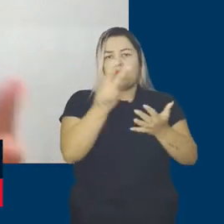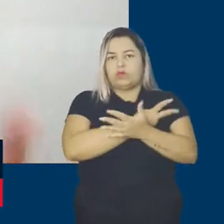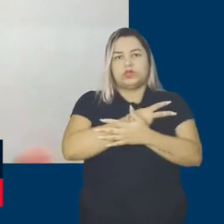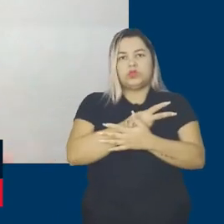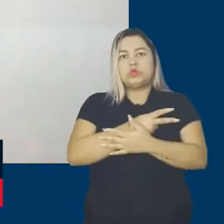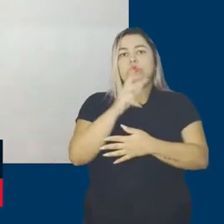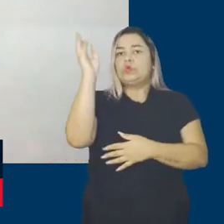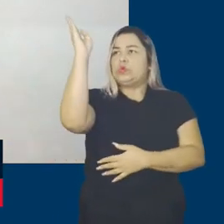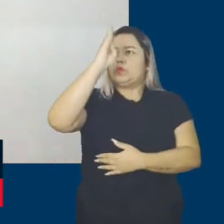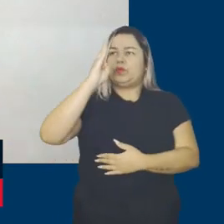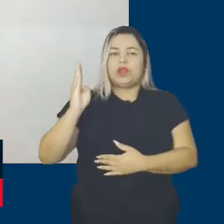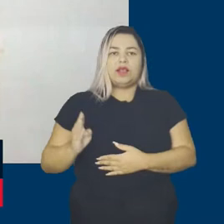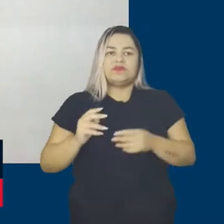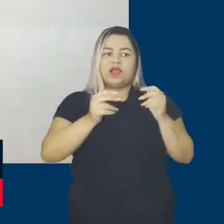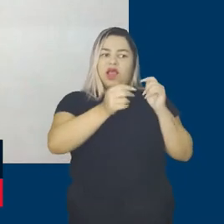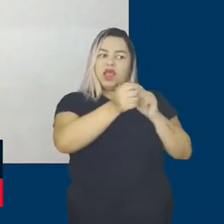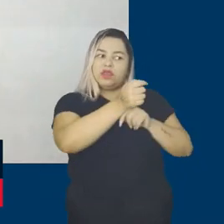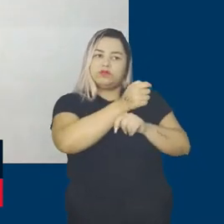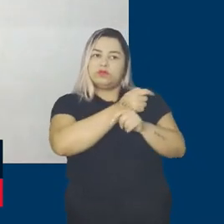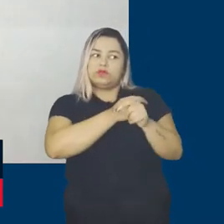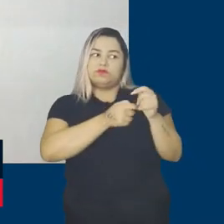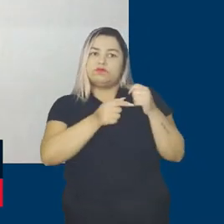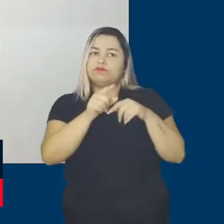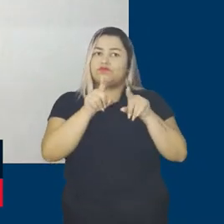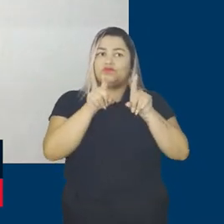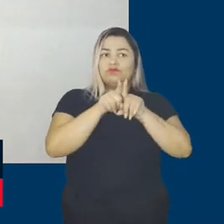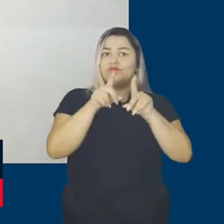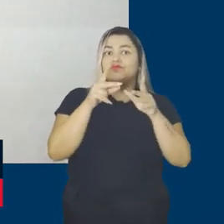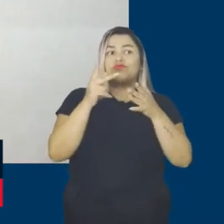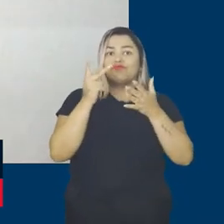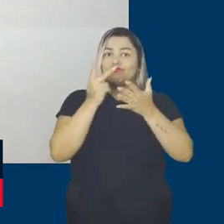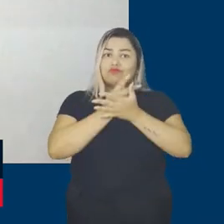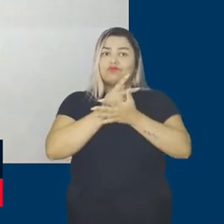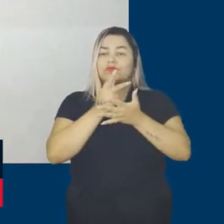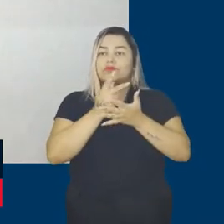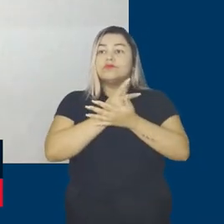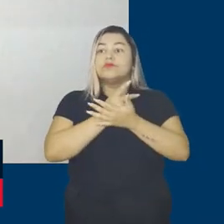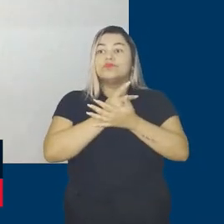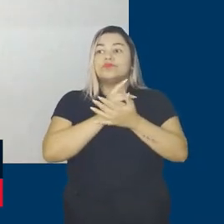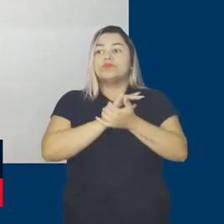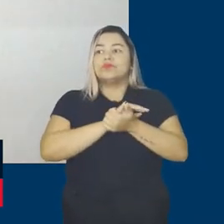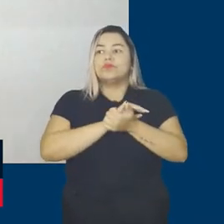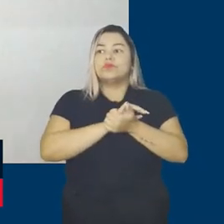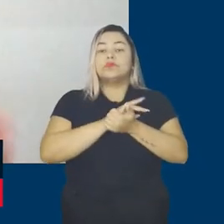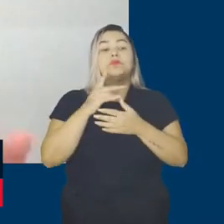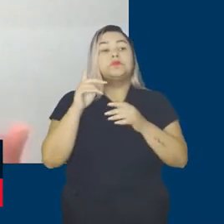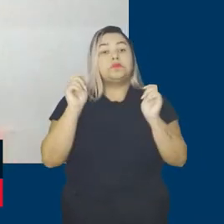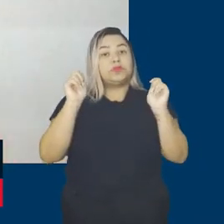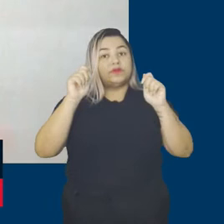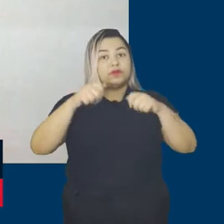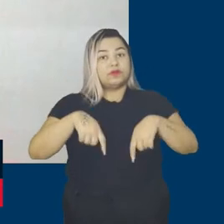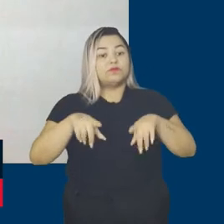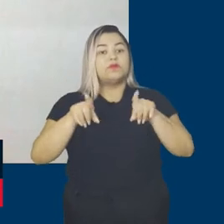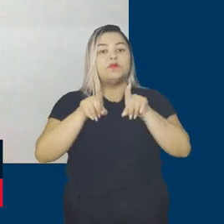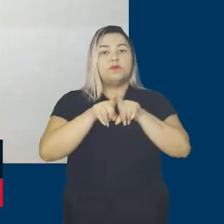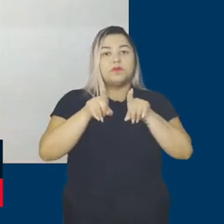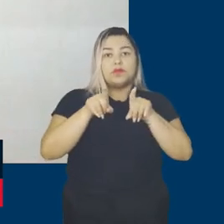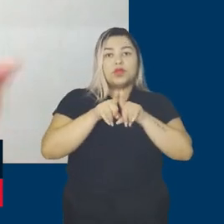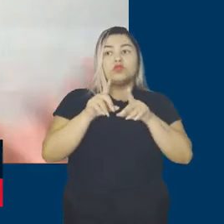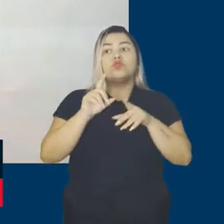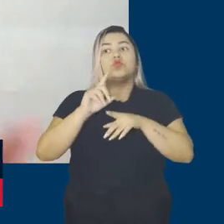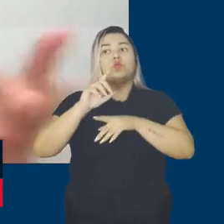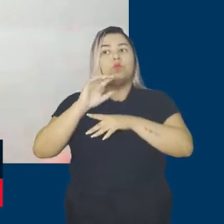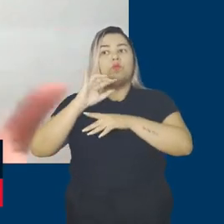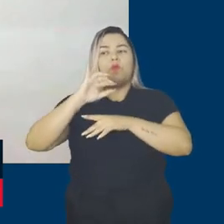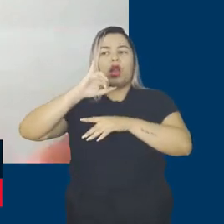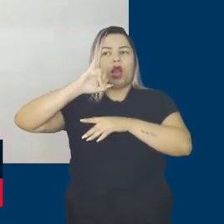Brasil, a economia tá mirrando. Né? Então, nós precisamos, na verdade, de uma taxa de juros